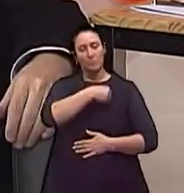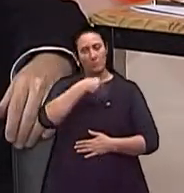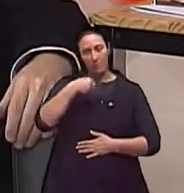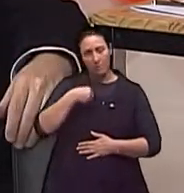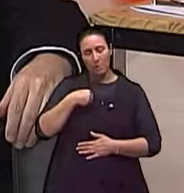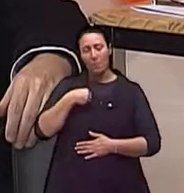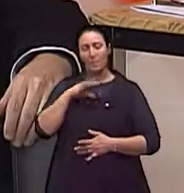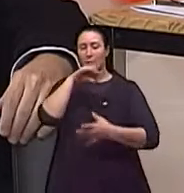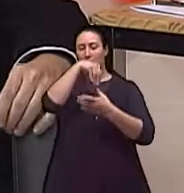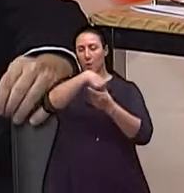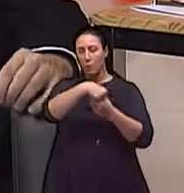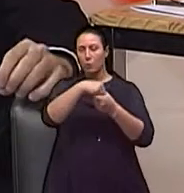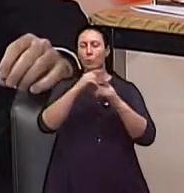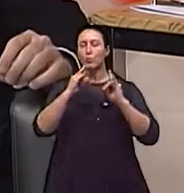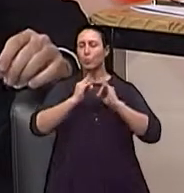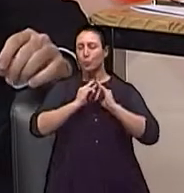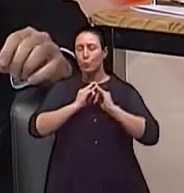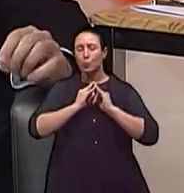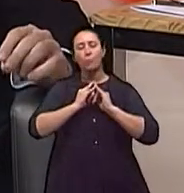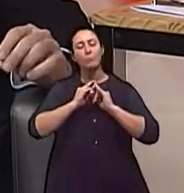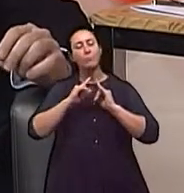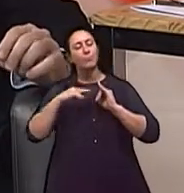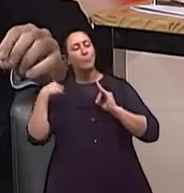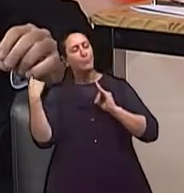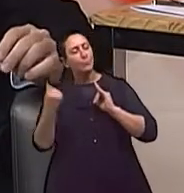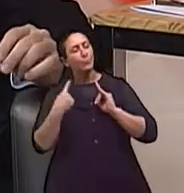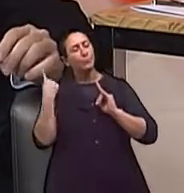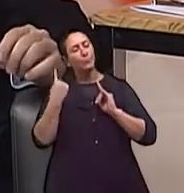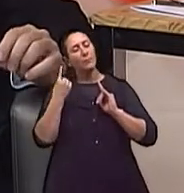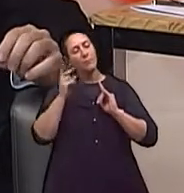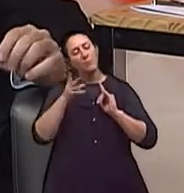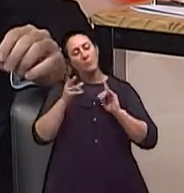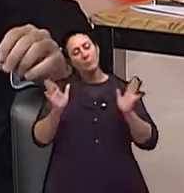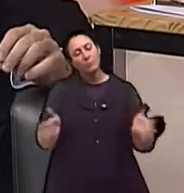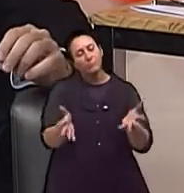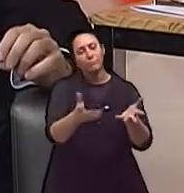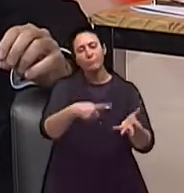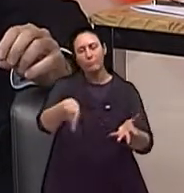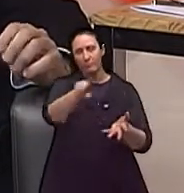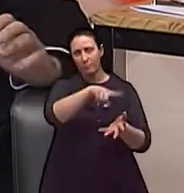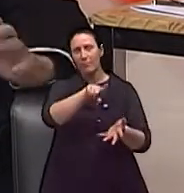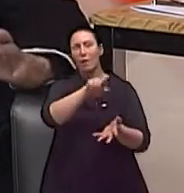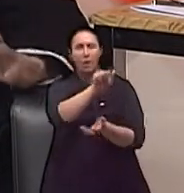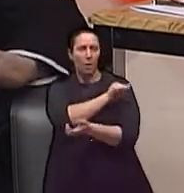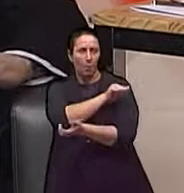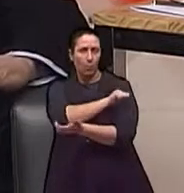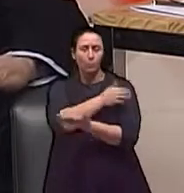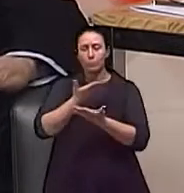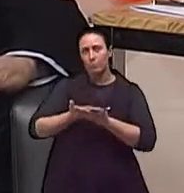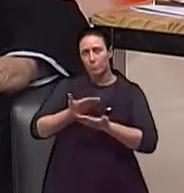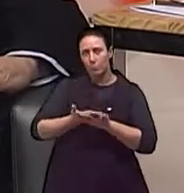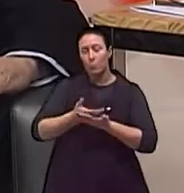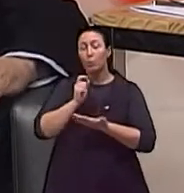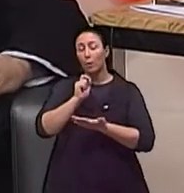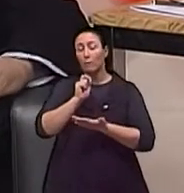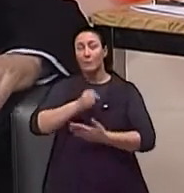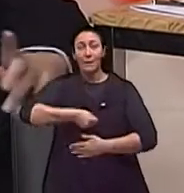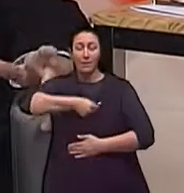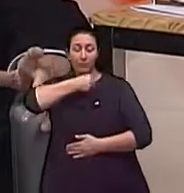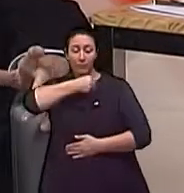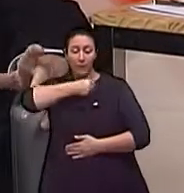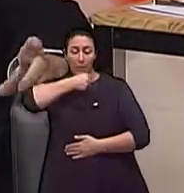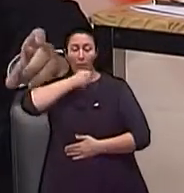uma das primeiras premissas que nós colocamos aos nossos alunos é que o envelhecer é um processo e como